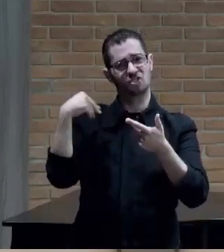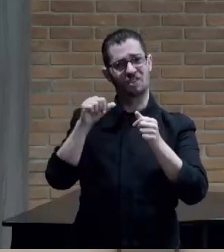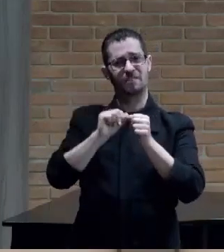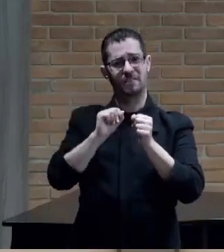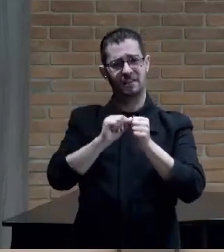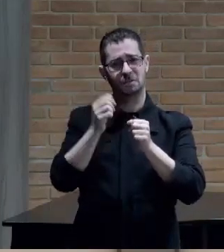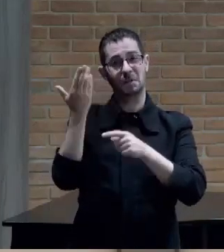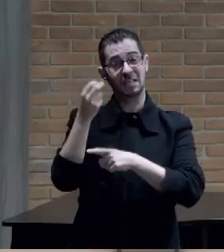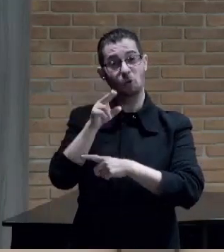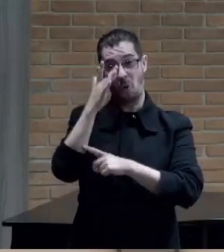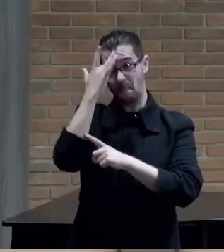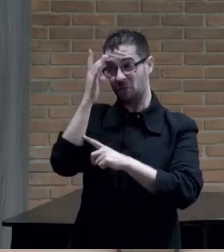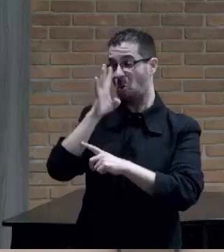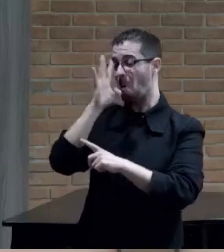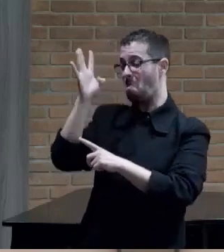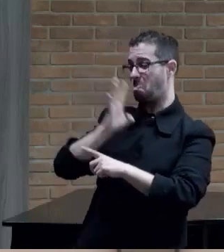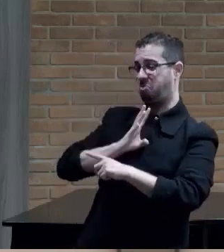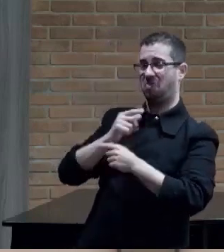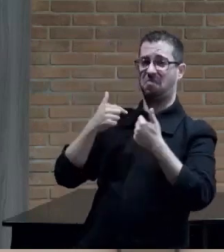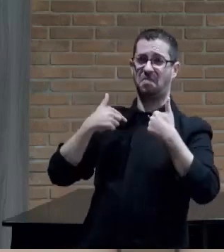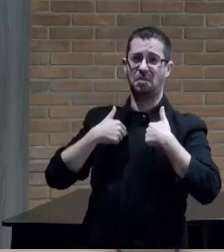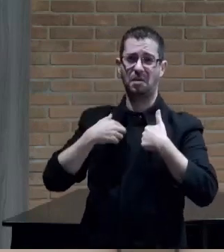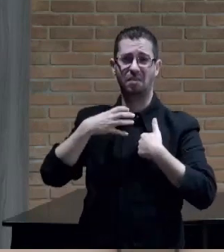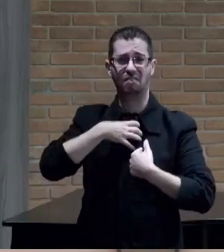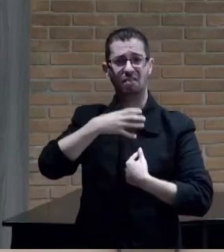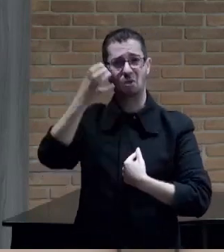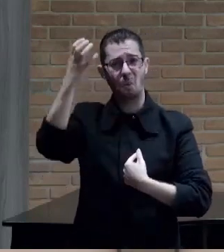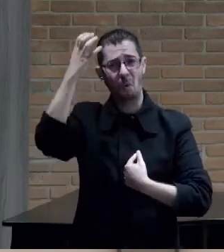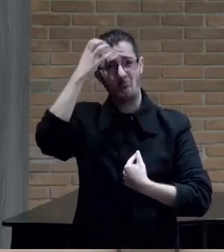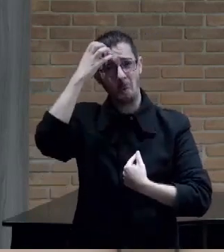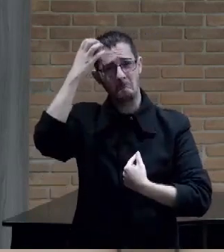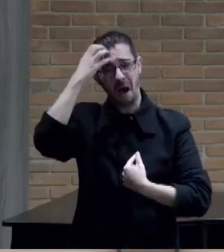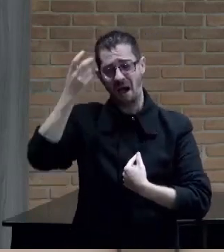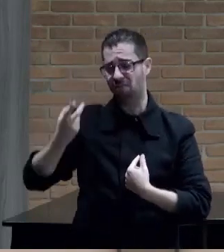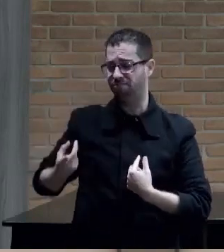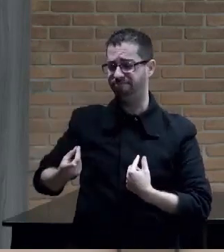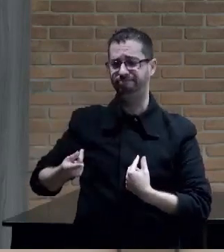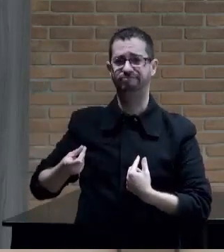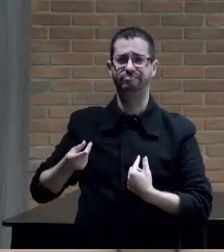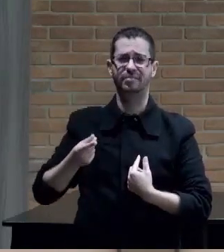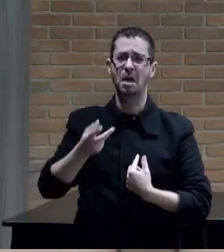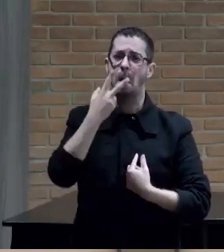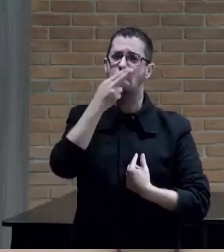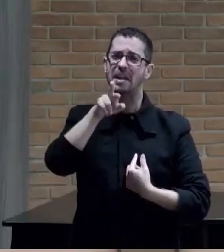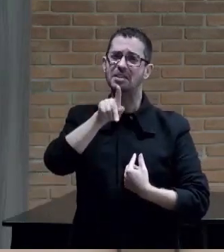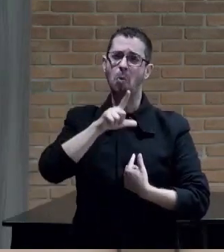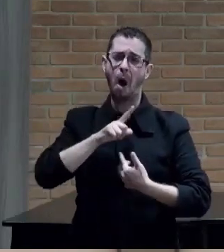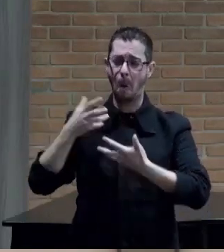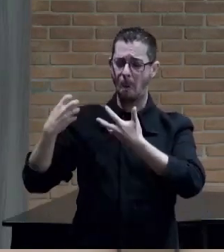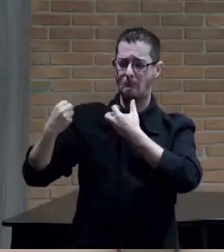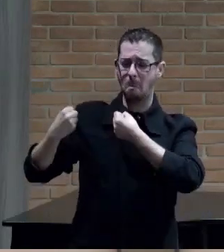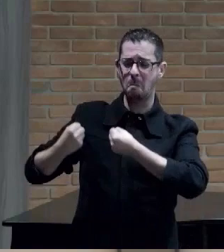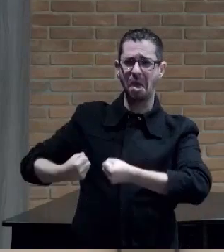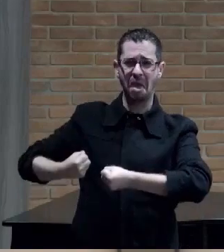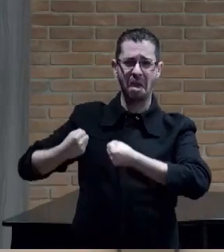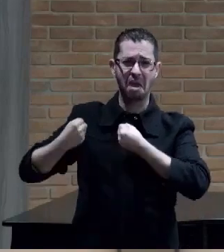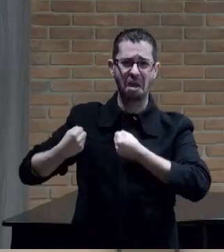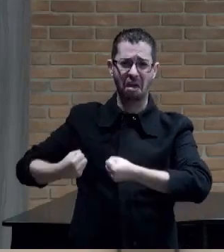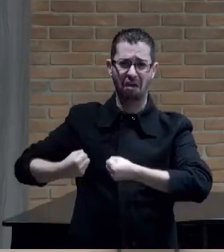elas, e elas se sentem culpadas, como se tivessem um fardo pesado carregando nas